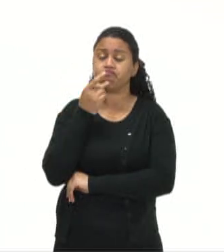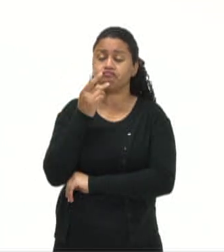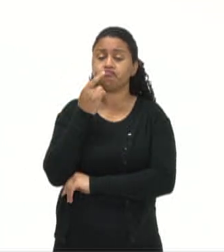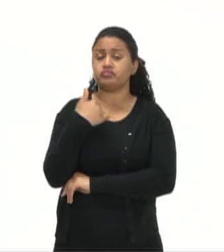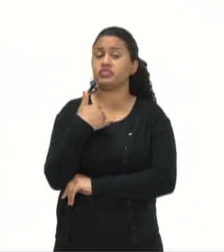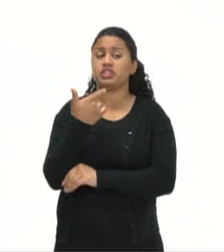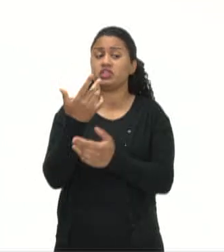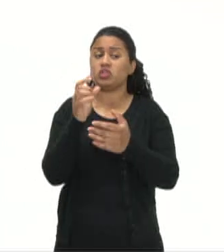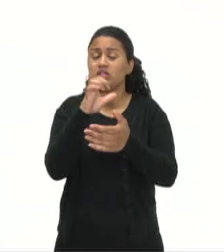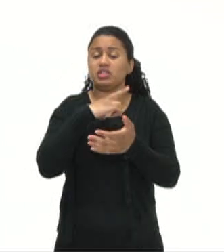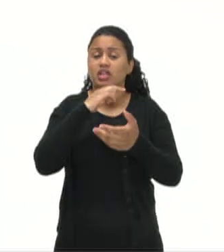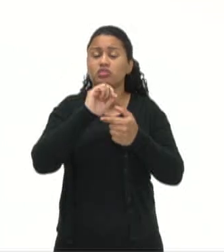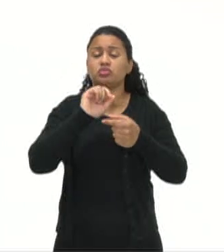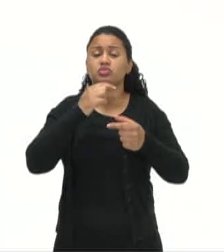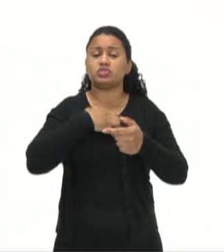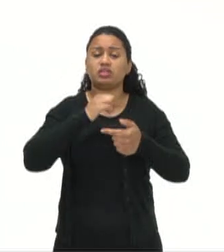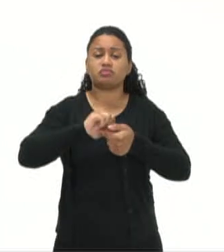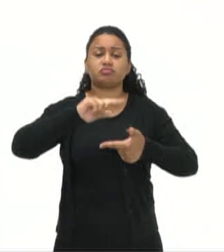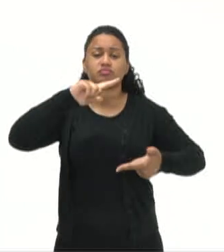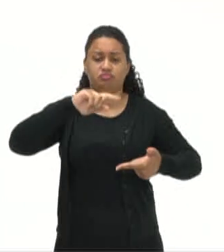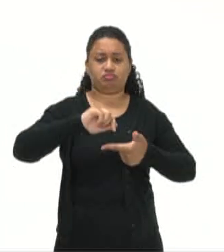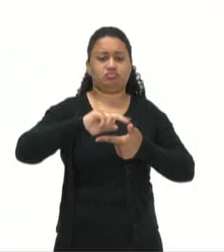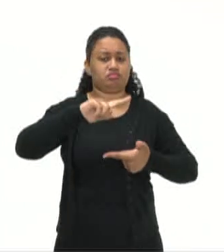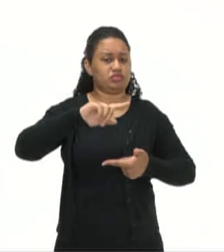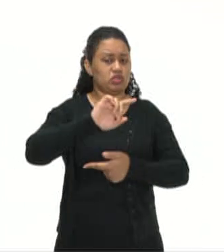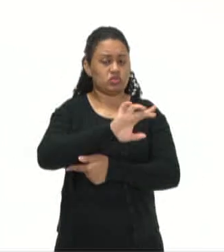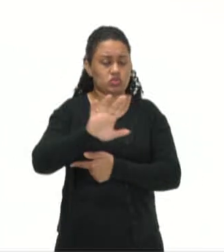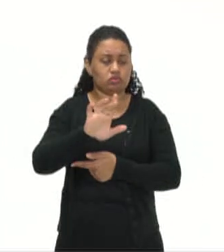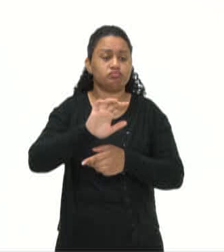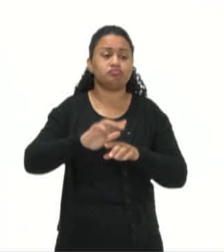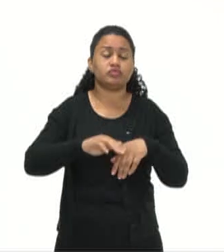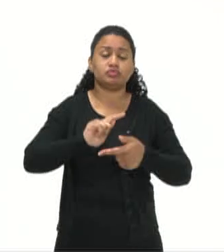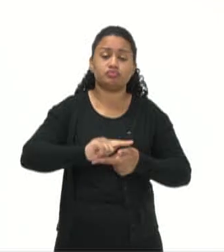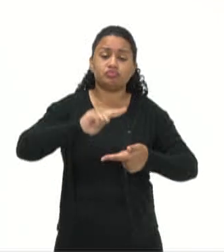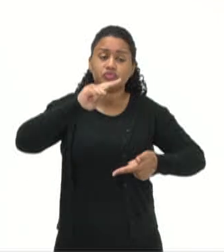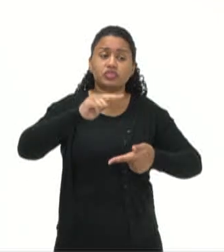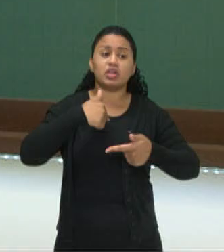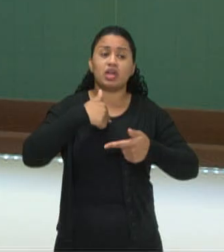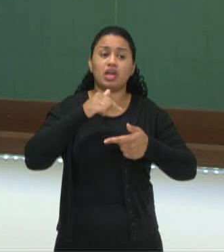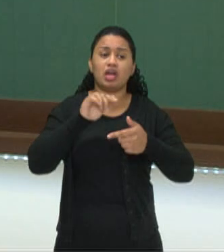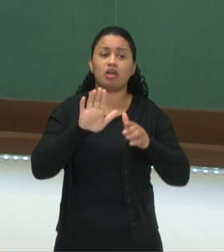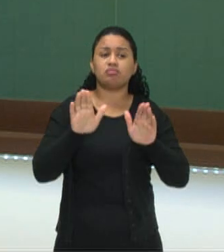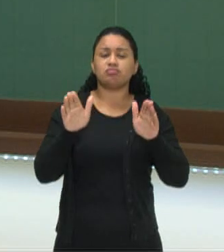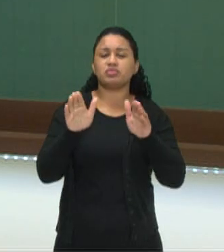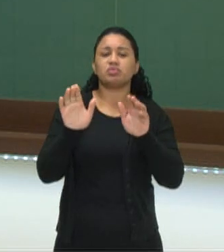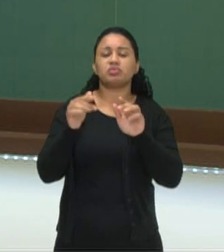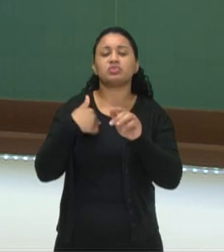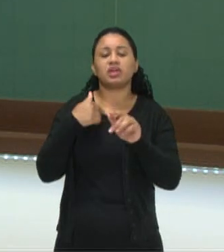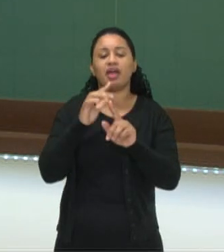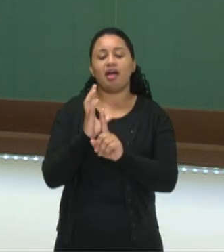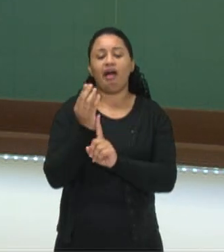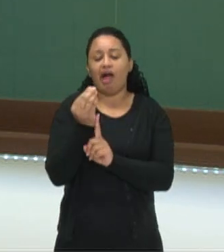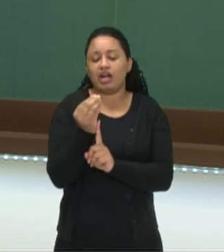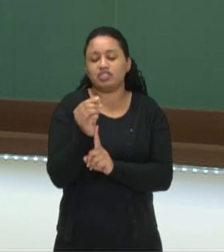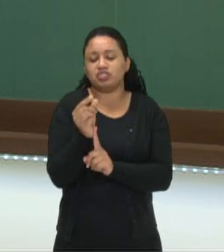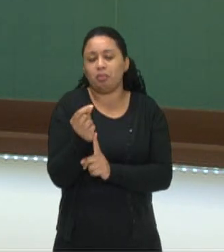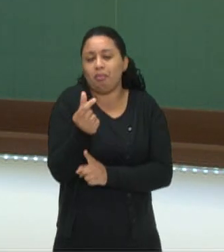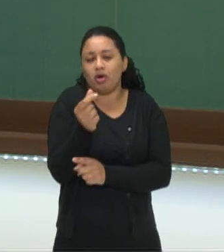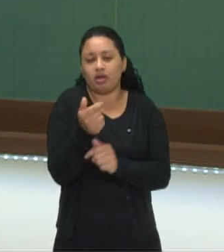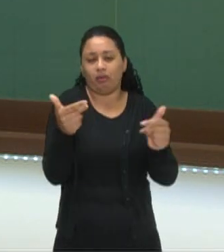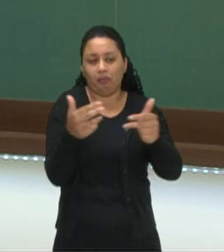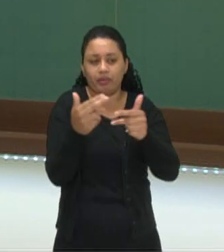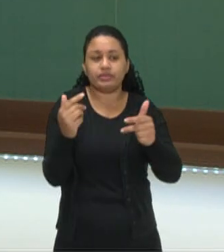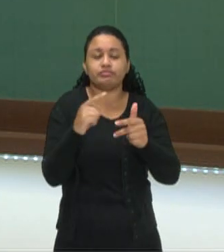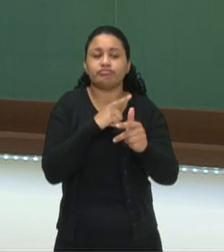pura geométrica, ausência de subjetividade. Ou seja, o minimalismo, que a própria palavra fala, a arte usando o mínimo de coisas,